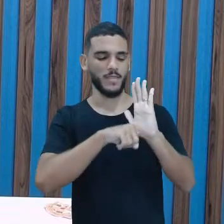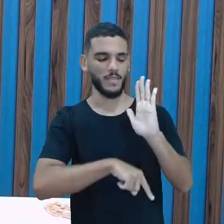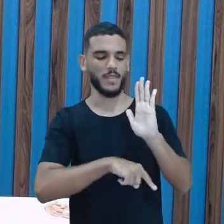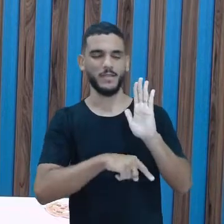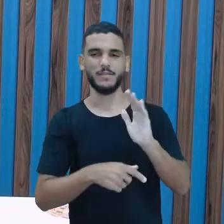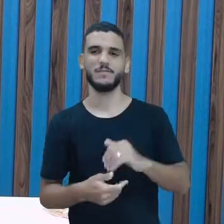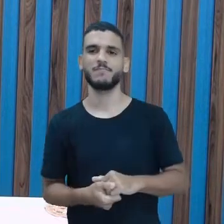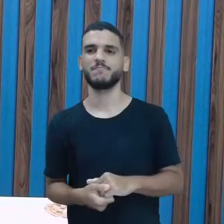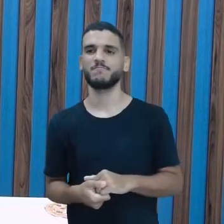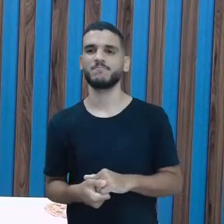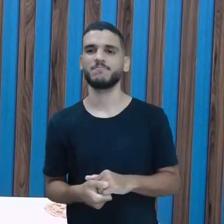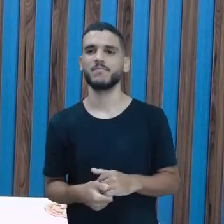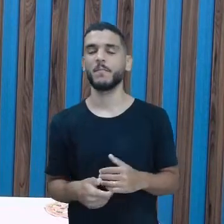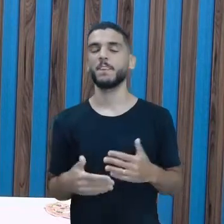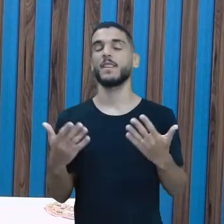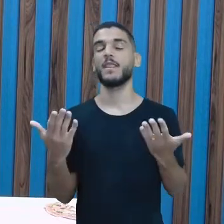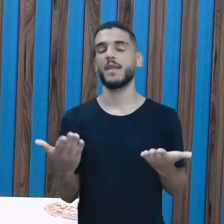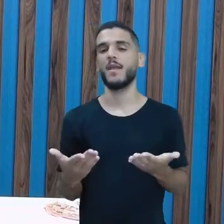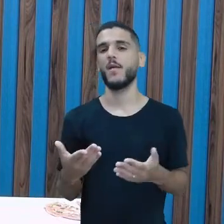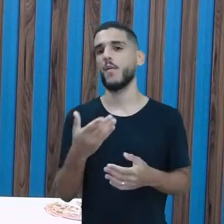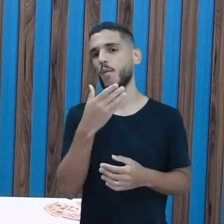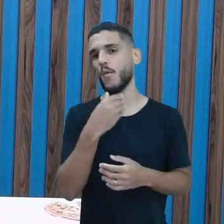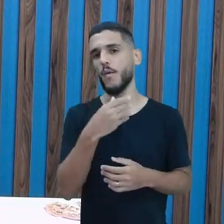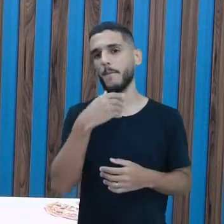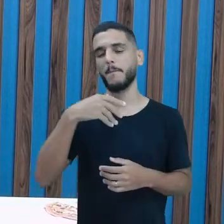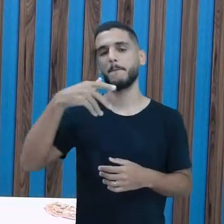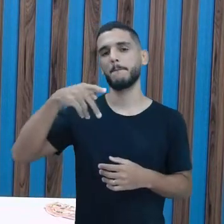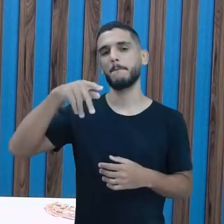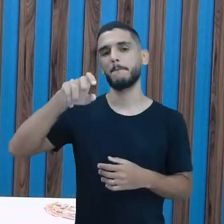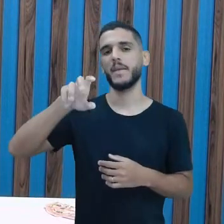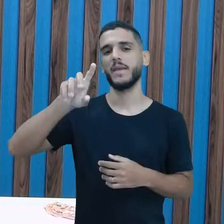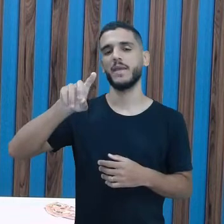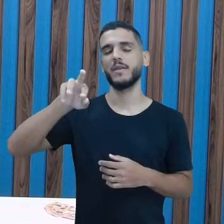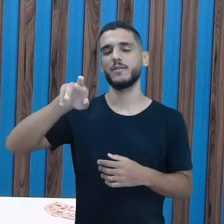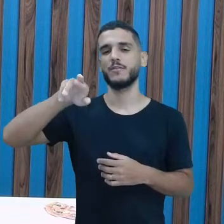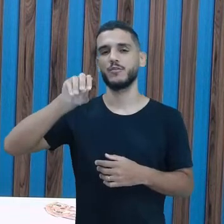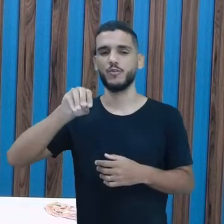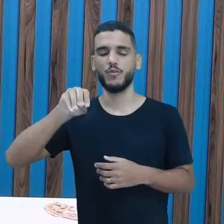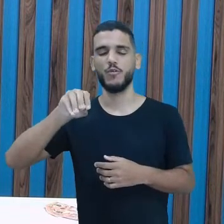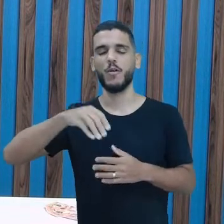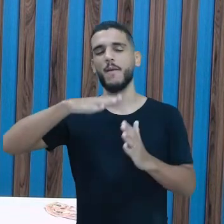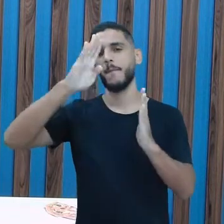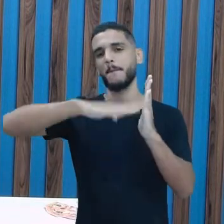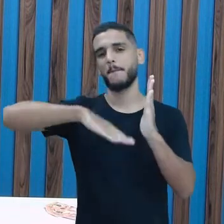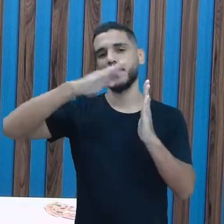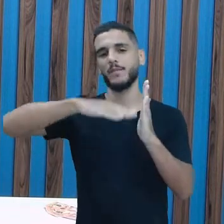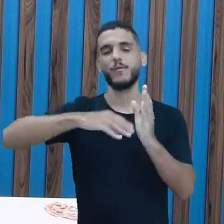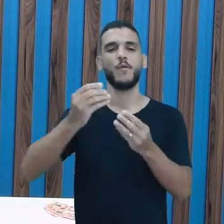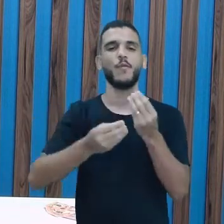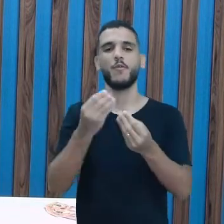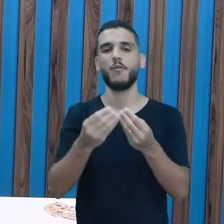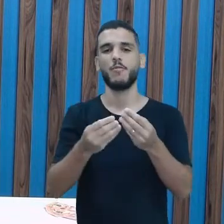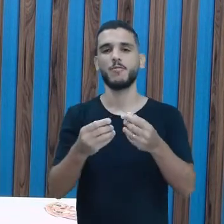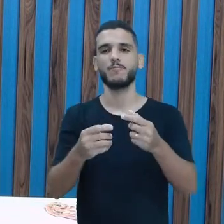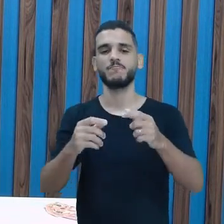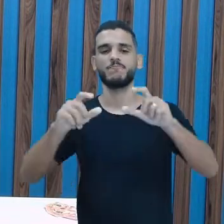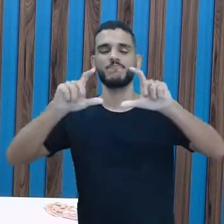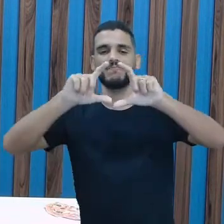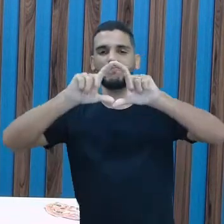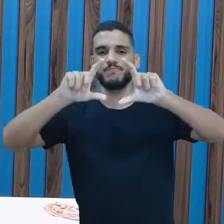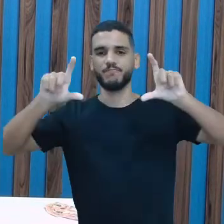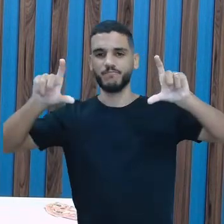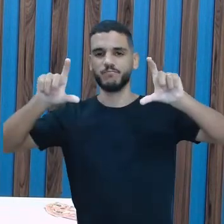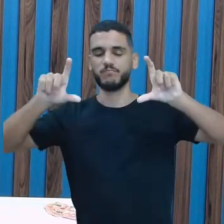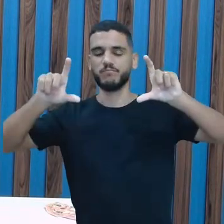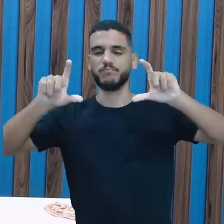gente. Já Pedro, ele pintou a metade, mas pintou na vertical, que também está correto.